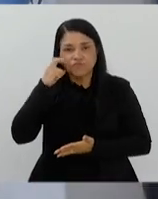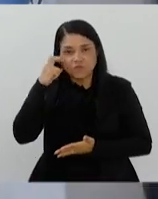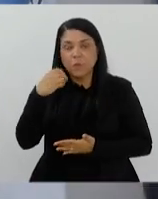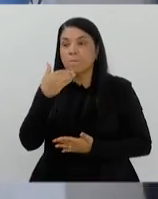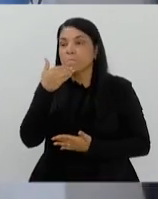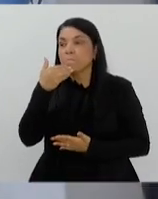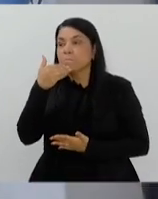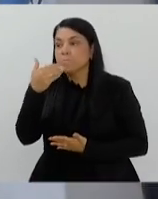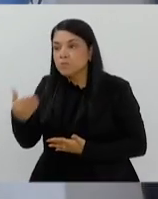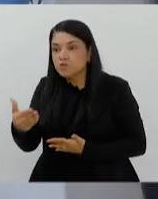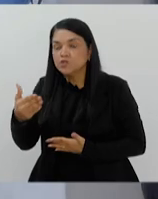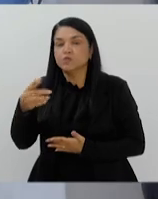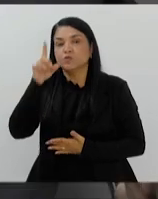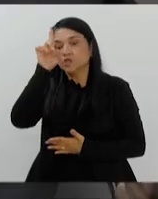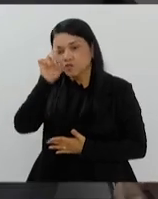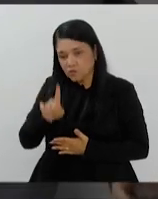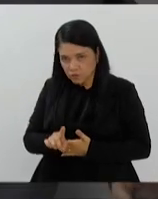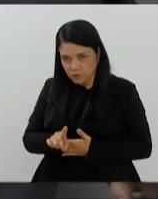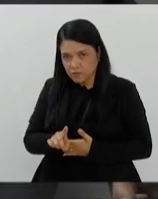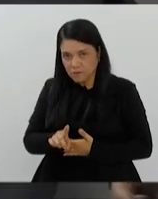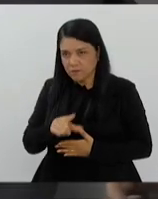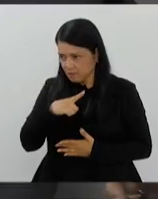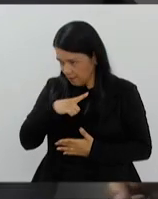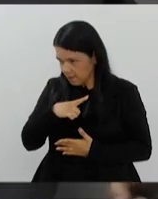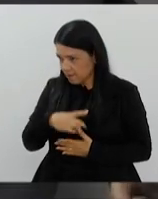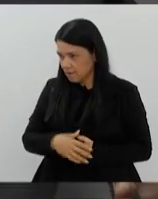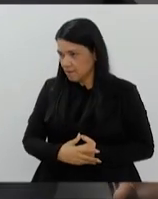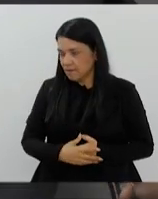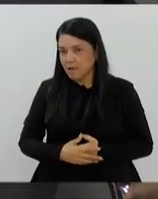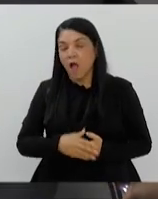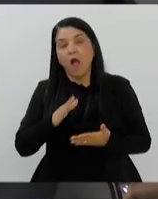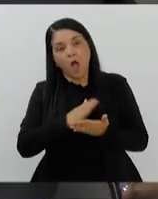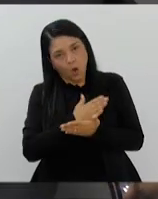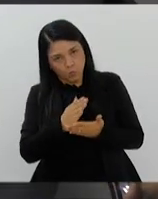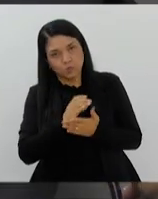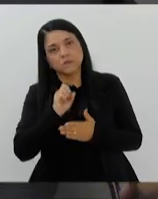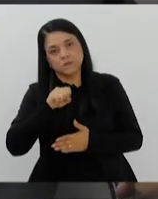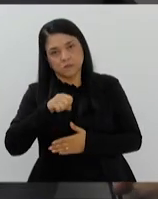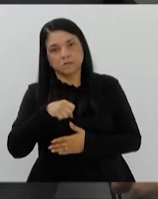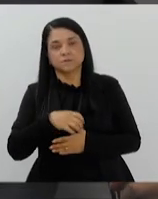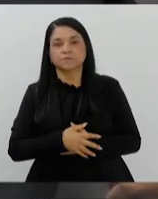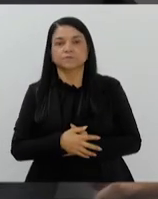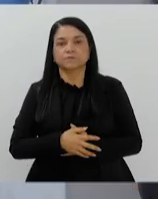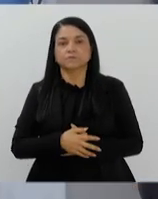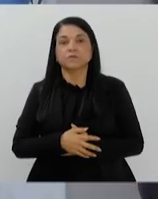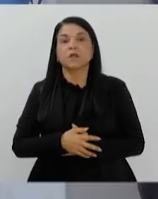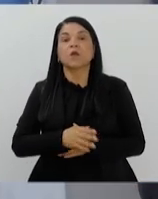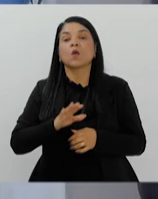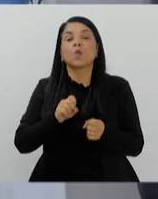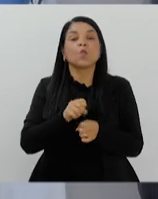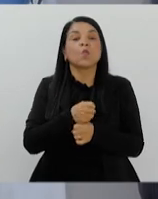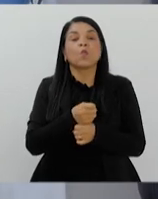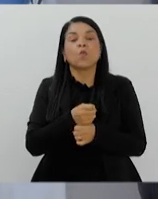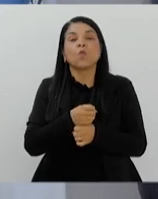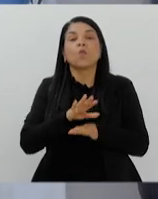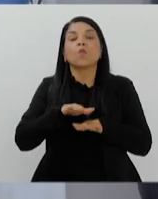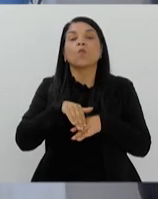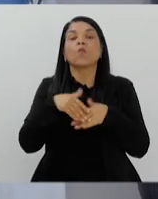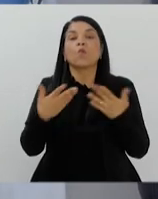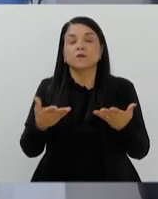pedidos da sua diretoria pra senhora alguns sim Quais são as pessoas que lhe pedem essas